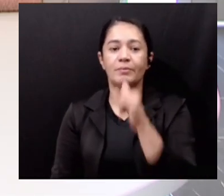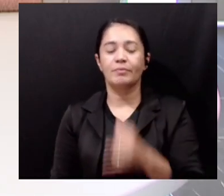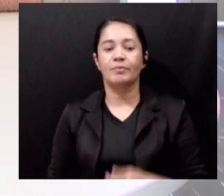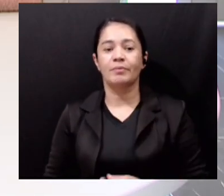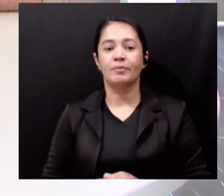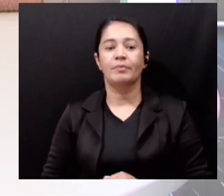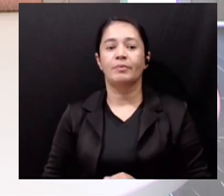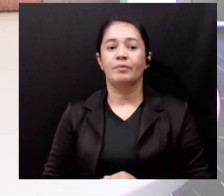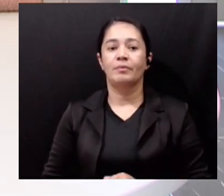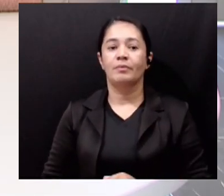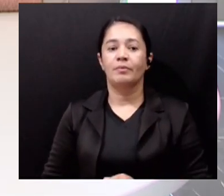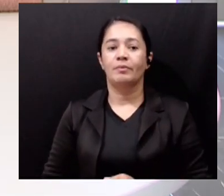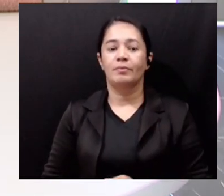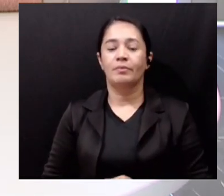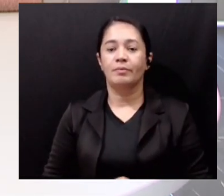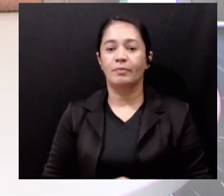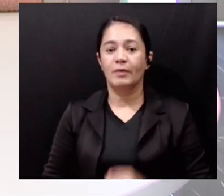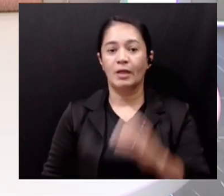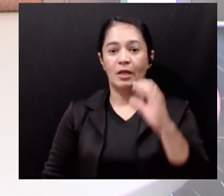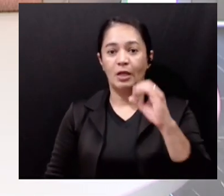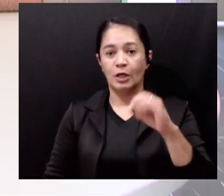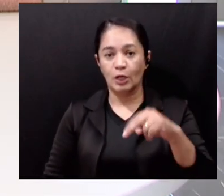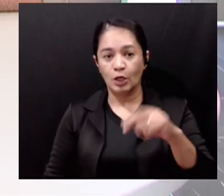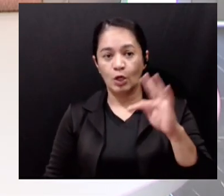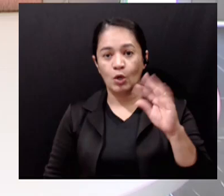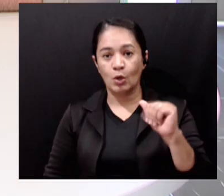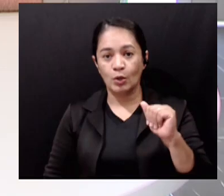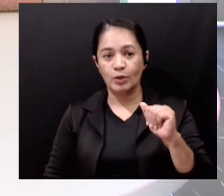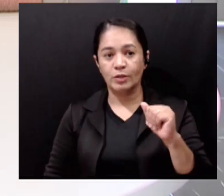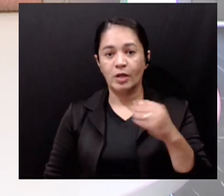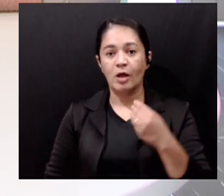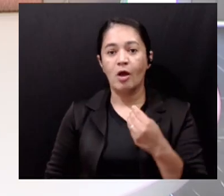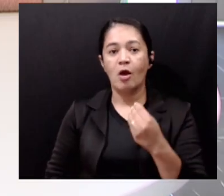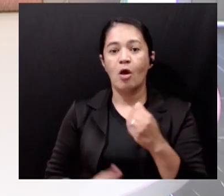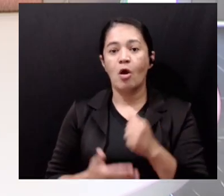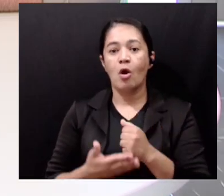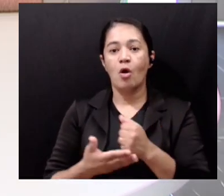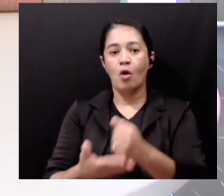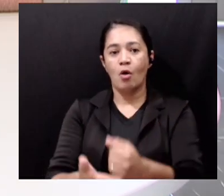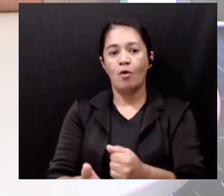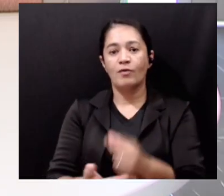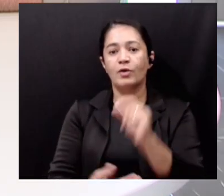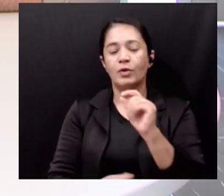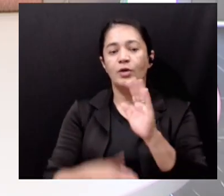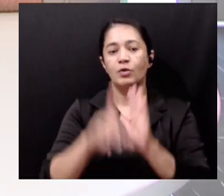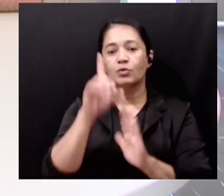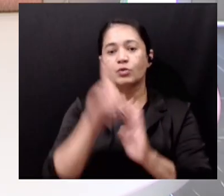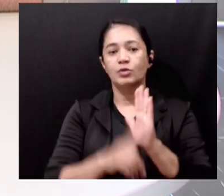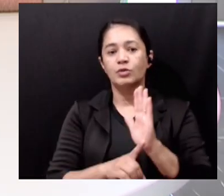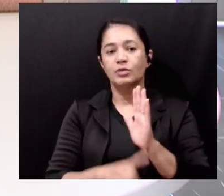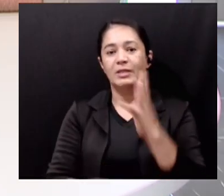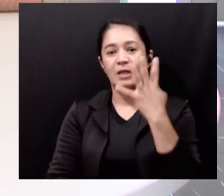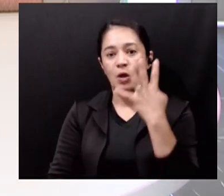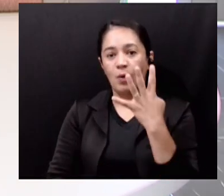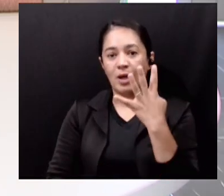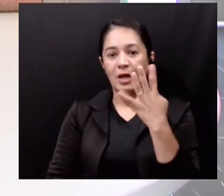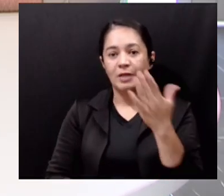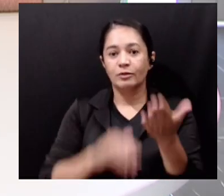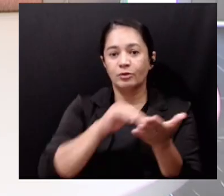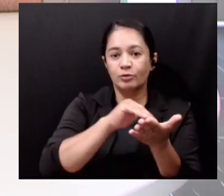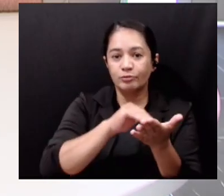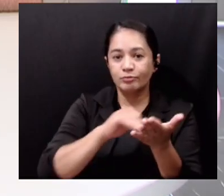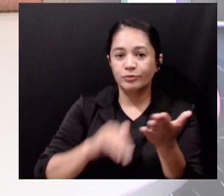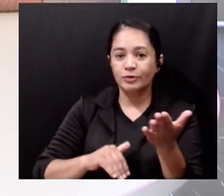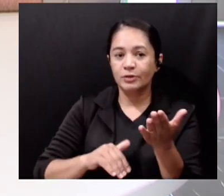muitas dessas contas sem tarifas oferecem às pessoas, por exemplo, o direito de elas fazerem 4 saques durante o mês no